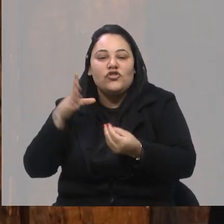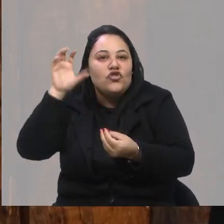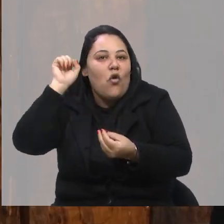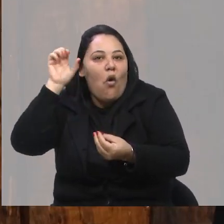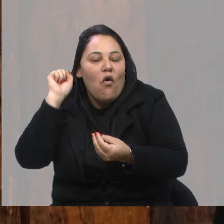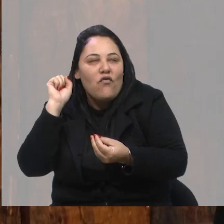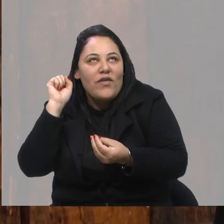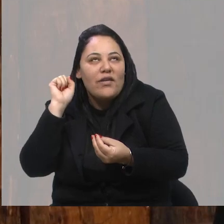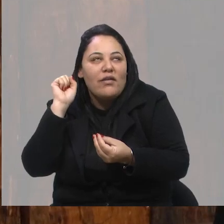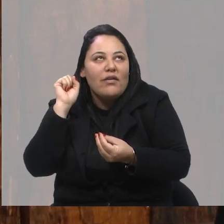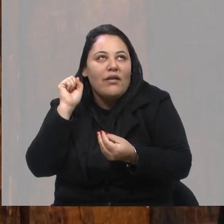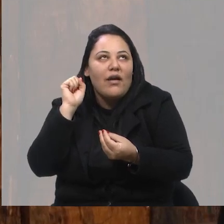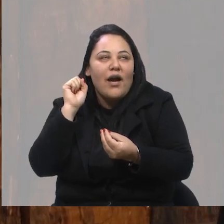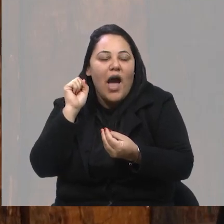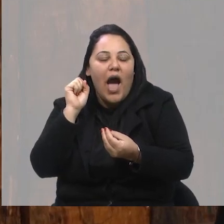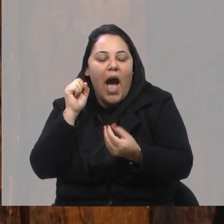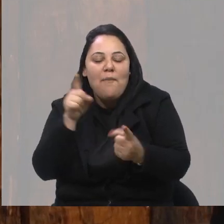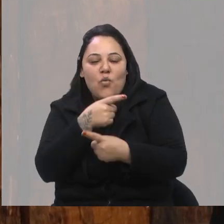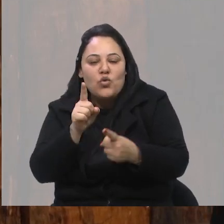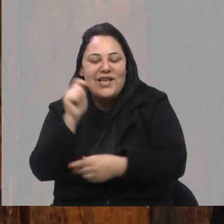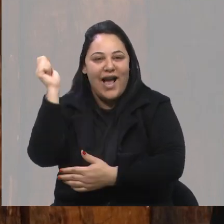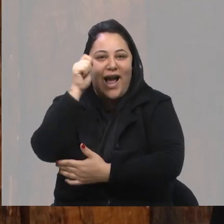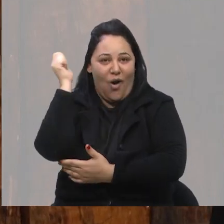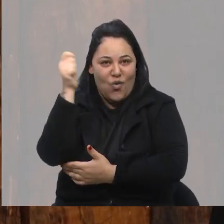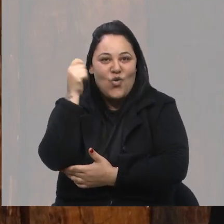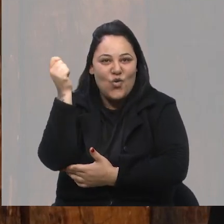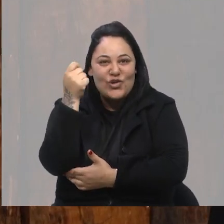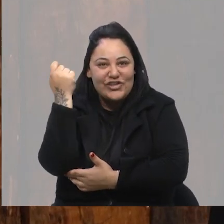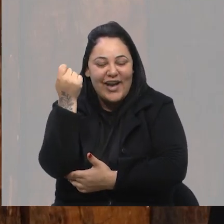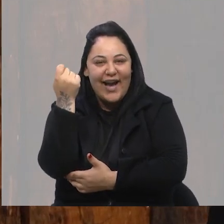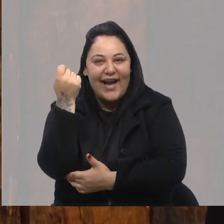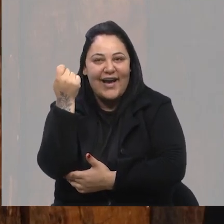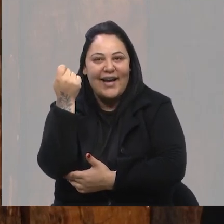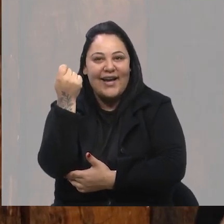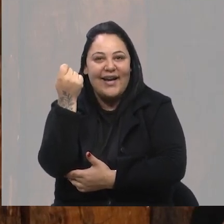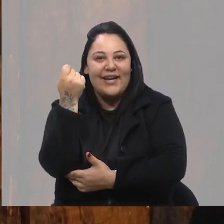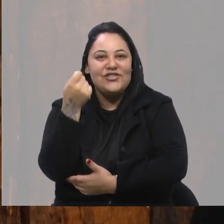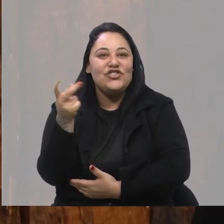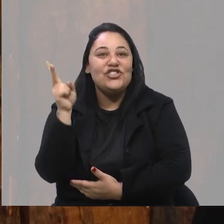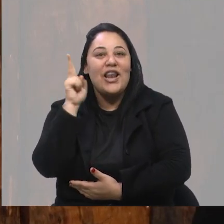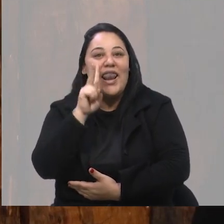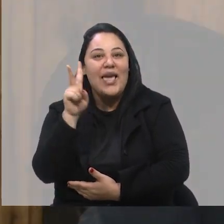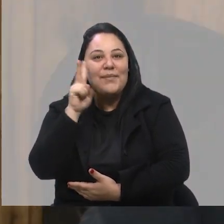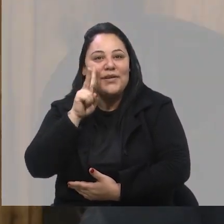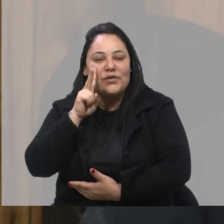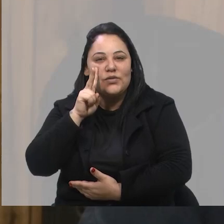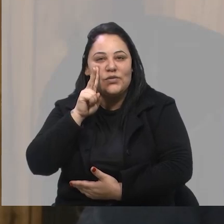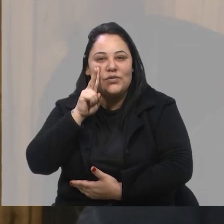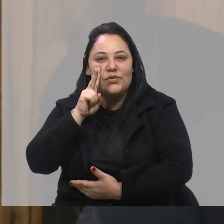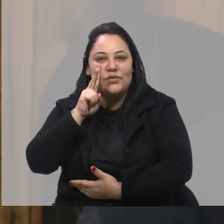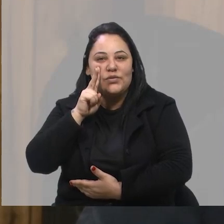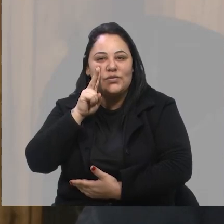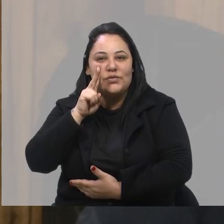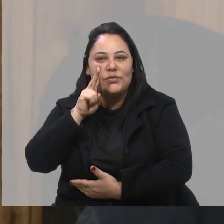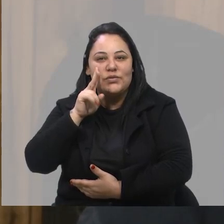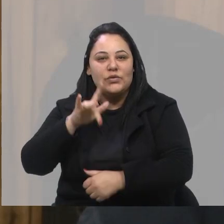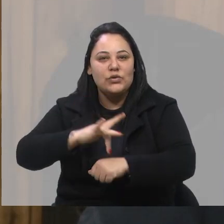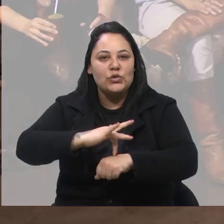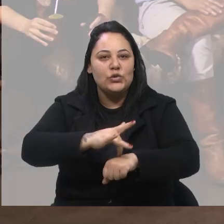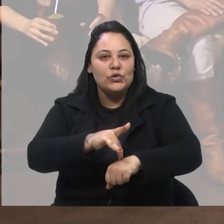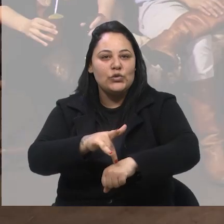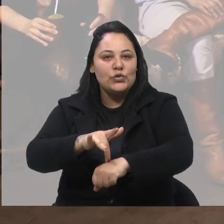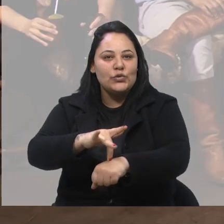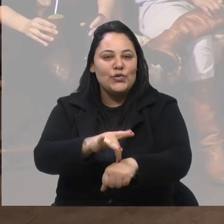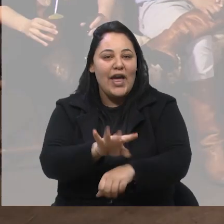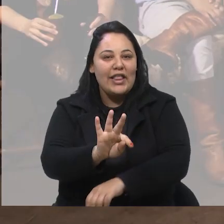música nativista, gaúcha, a gente lembra um pouco do tango. Então, gostaria que tu falasse sobre isso,